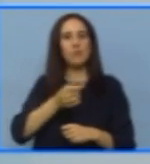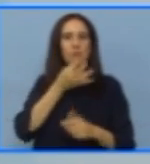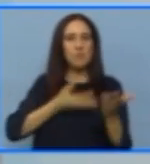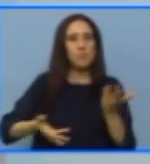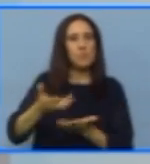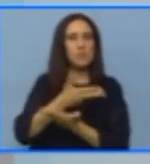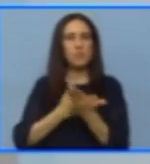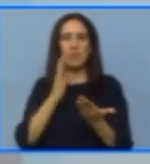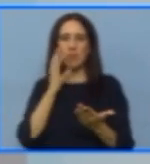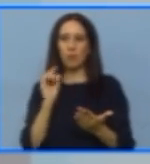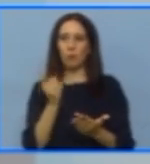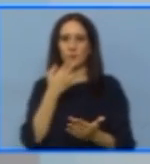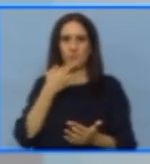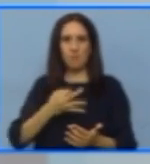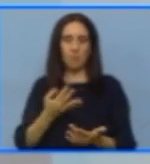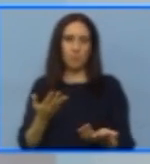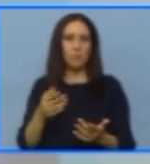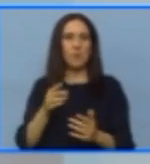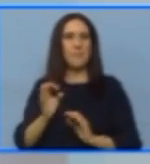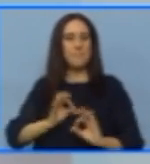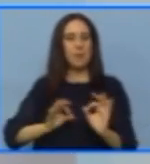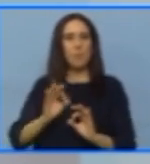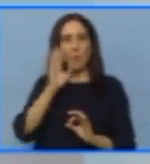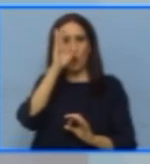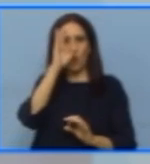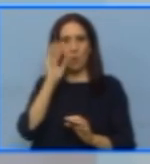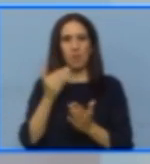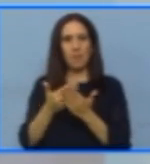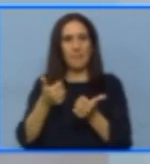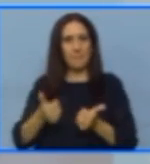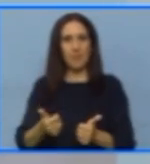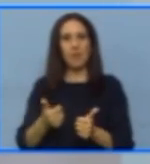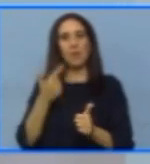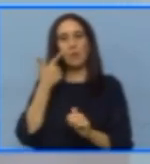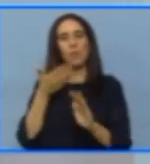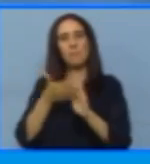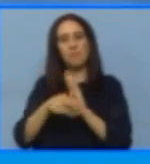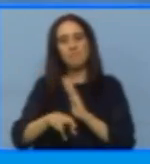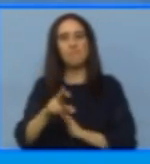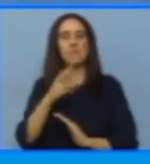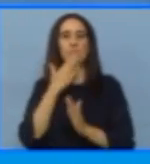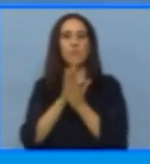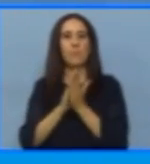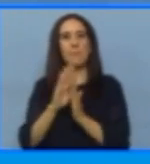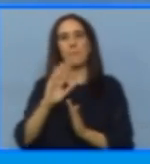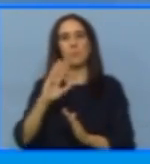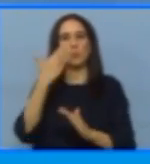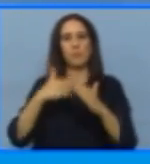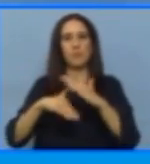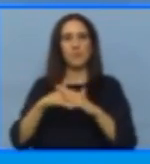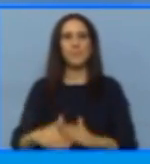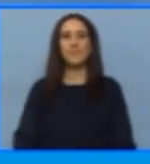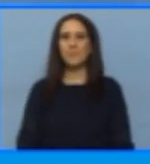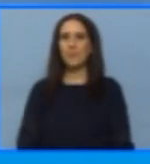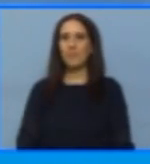isso entre todos nós e pronto, é toda uma preparação para que corra bem e quando chegamos lá conseguimos aproveitar ao máximo. E já vamos ouvir-te sobre